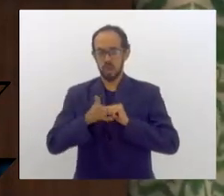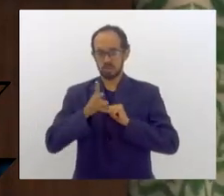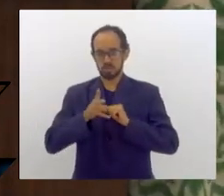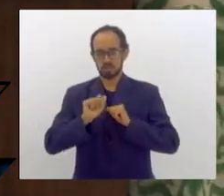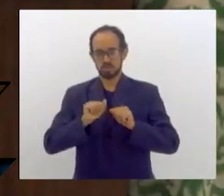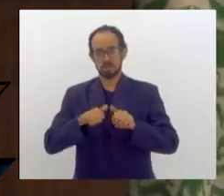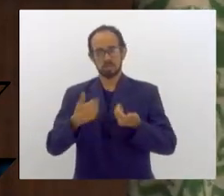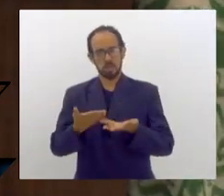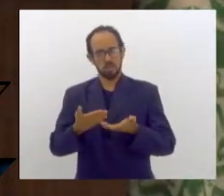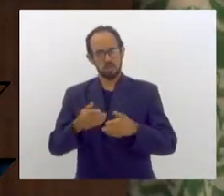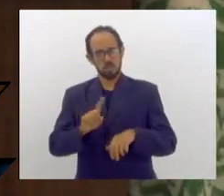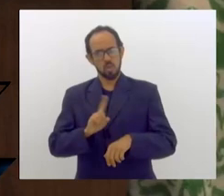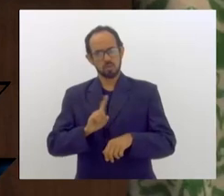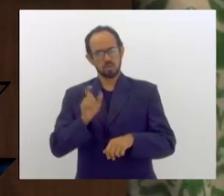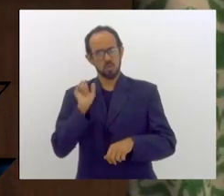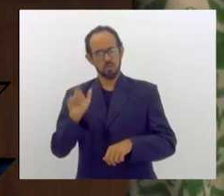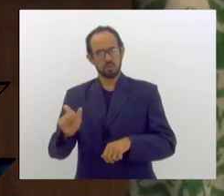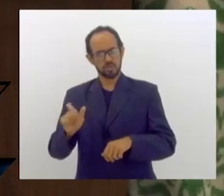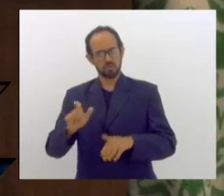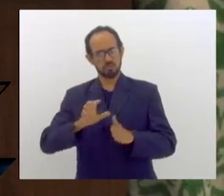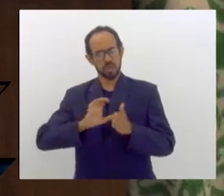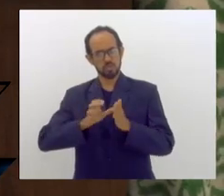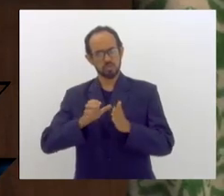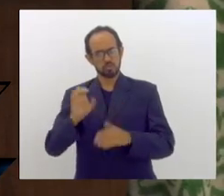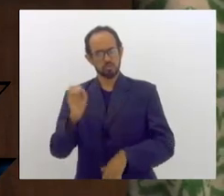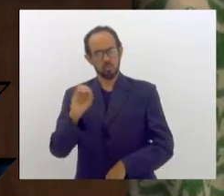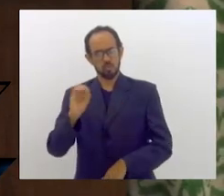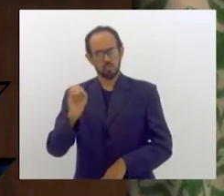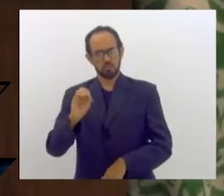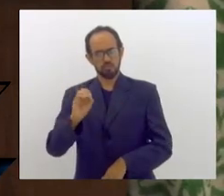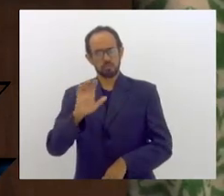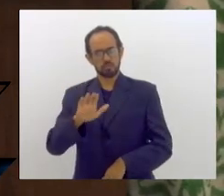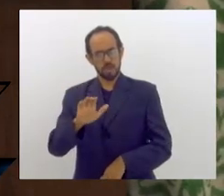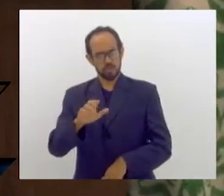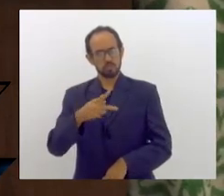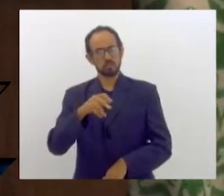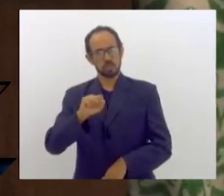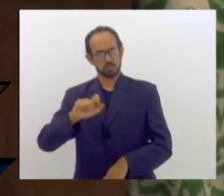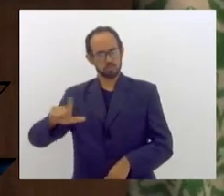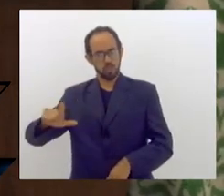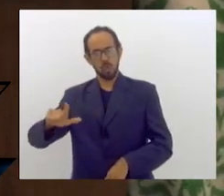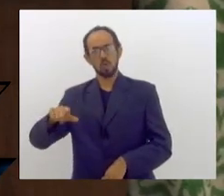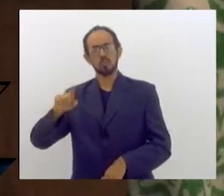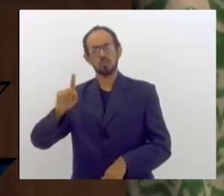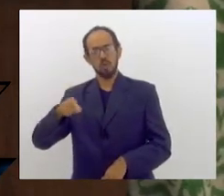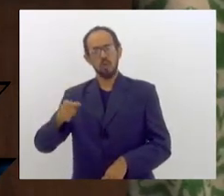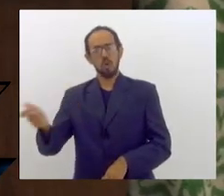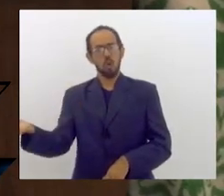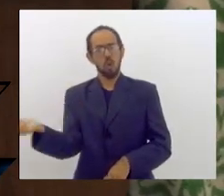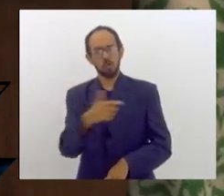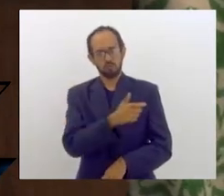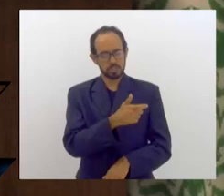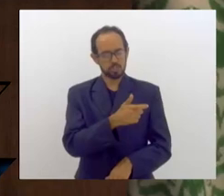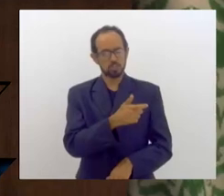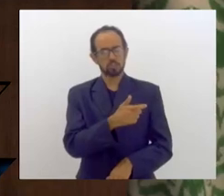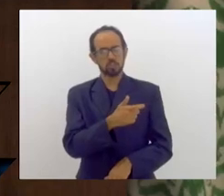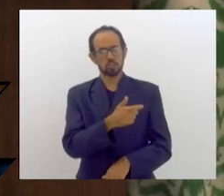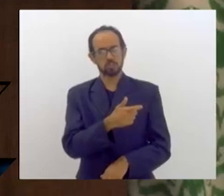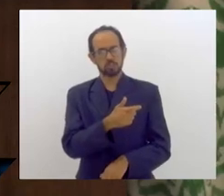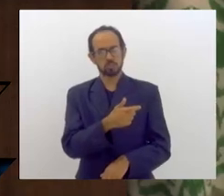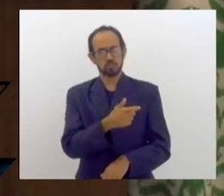não ofendemos partido de ninguém aqui, mas o pessoal foi ofendido no microfone. Então, assim,